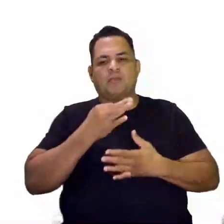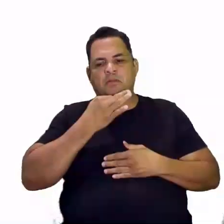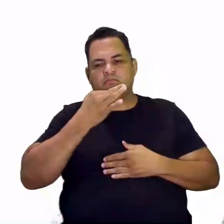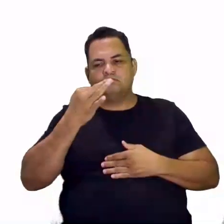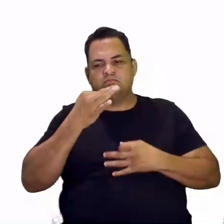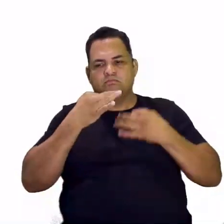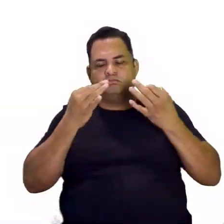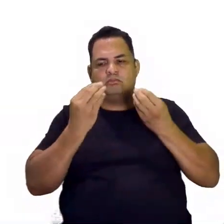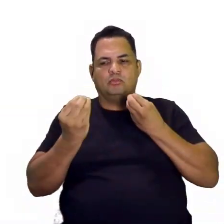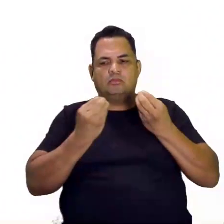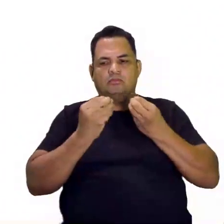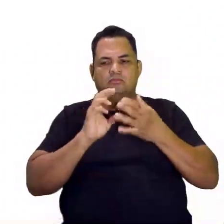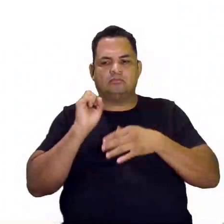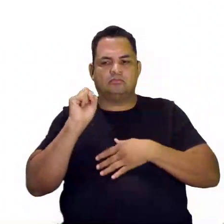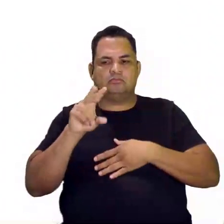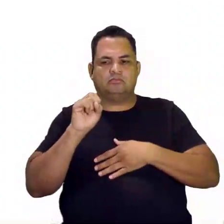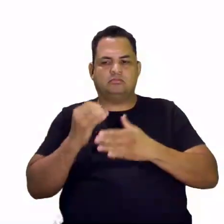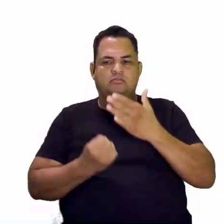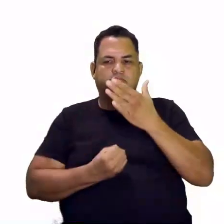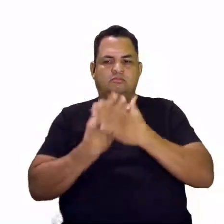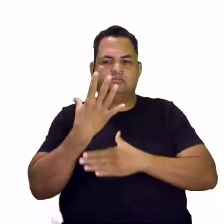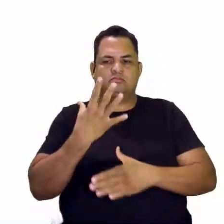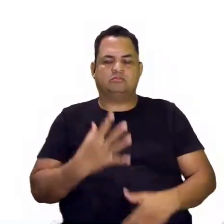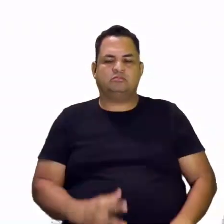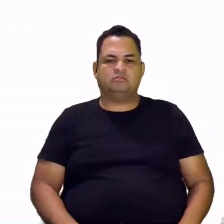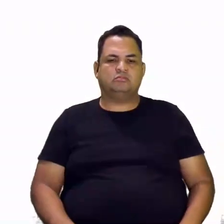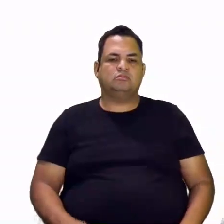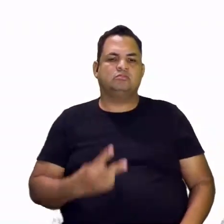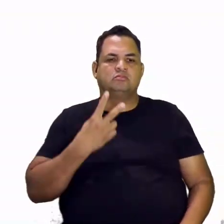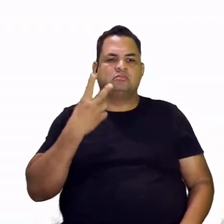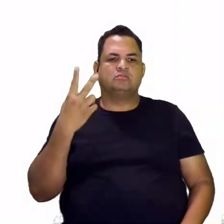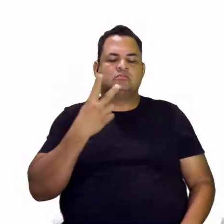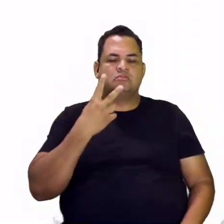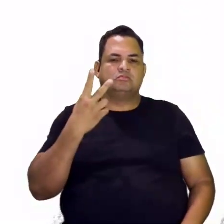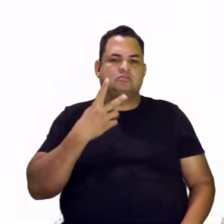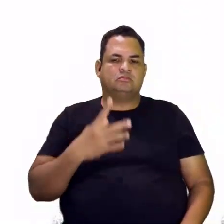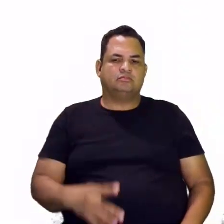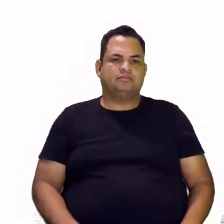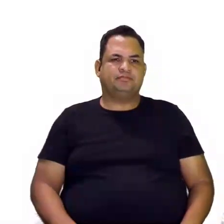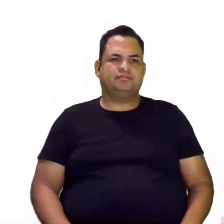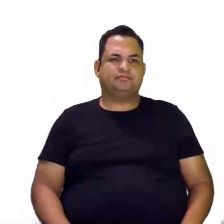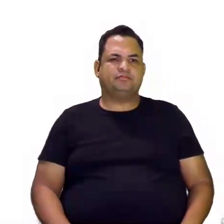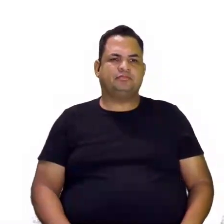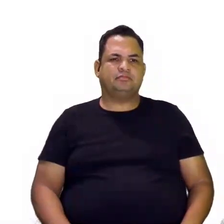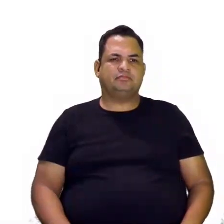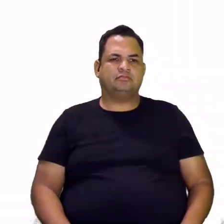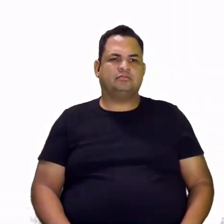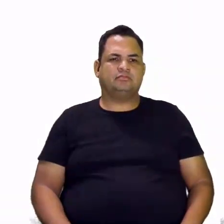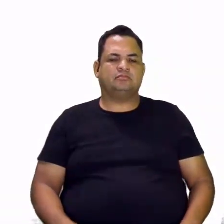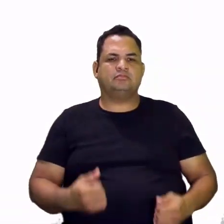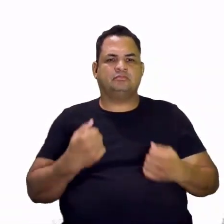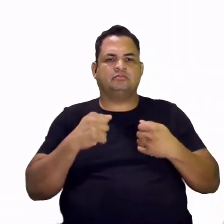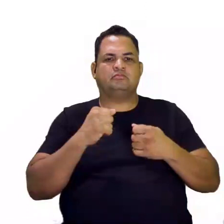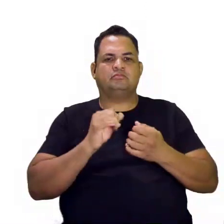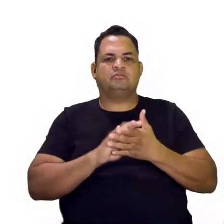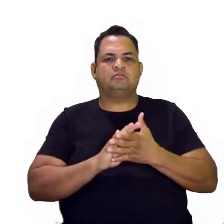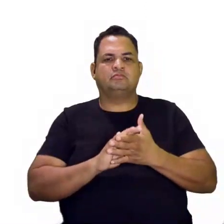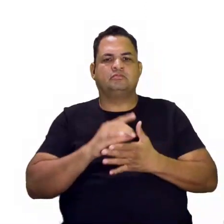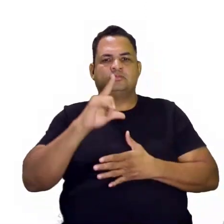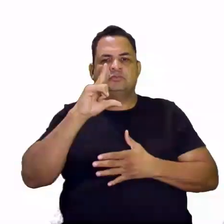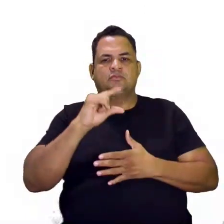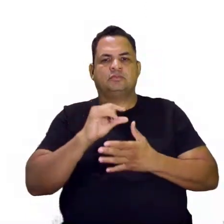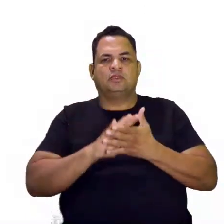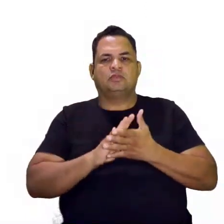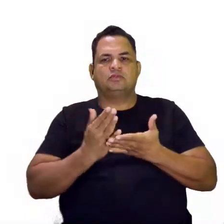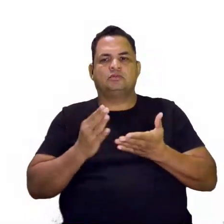hipótese sobre como os vírus surgiram. A segunda é chamada de regressiva ou